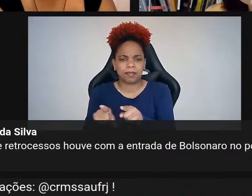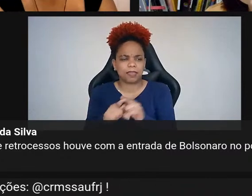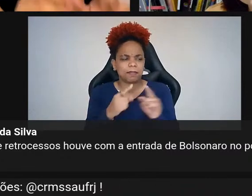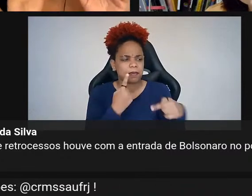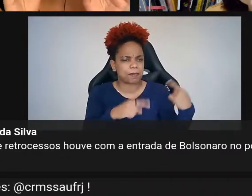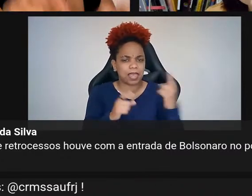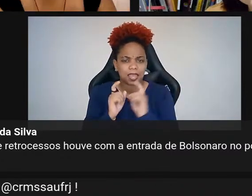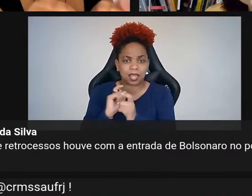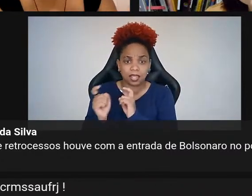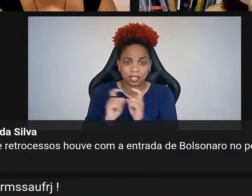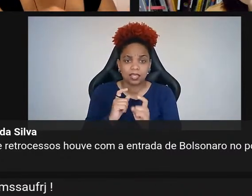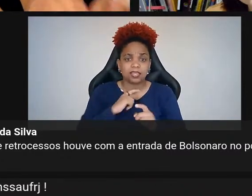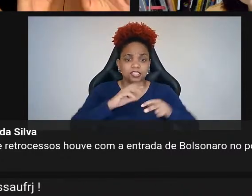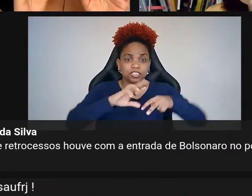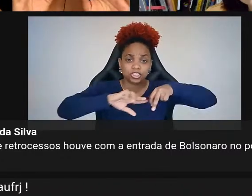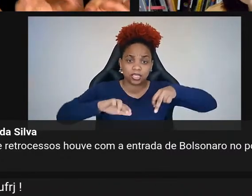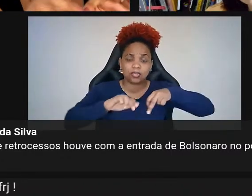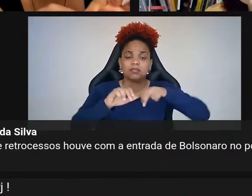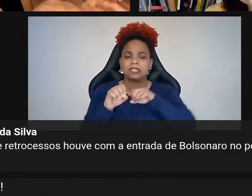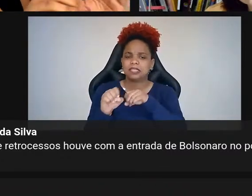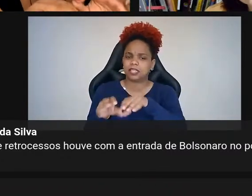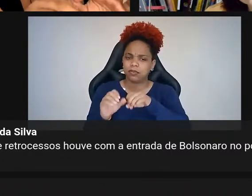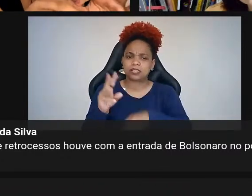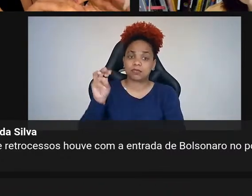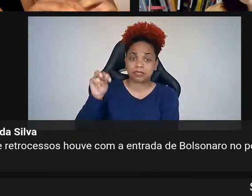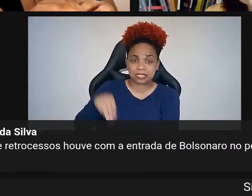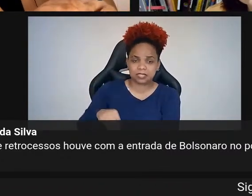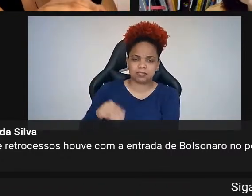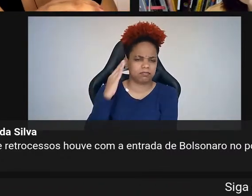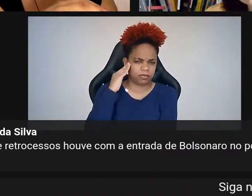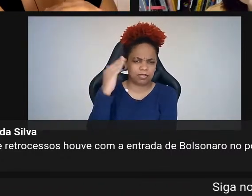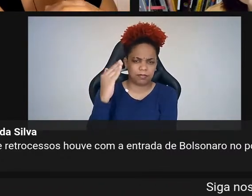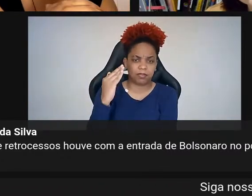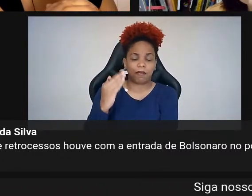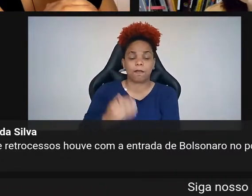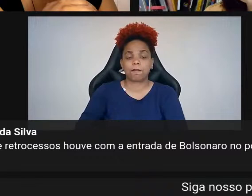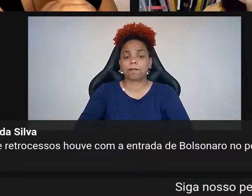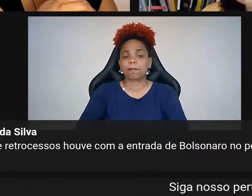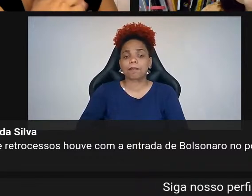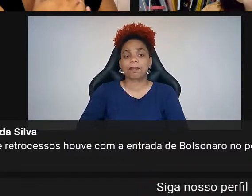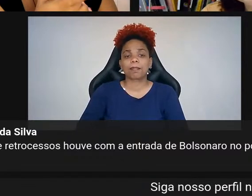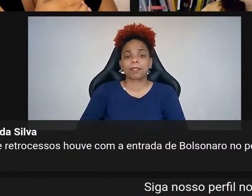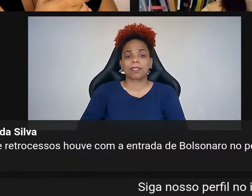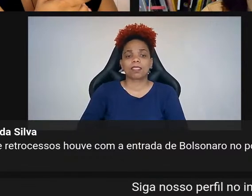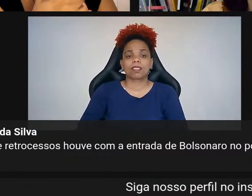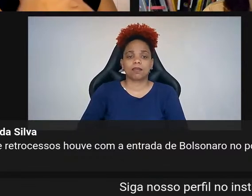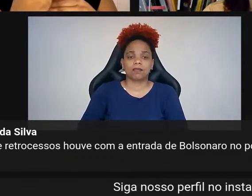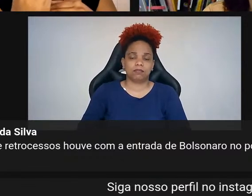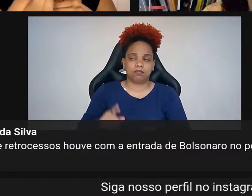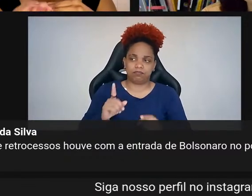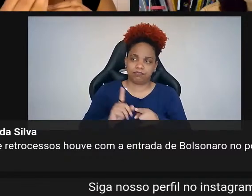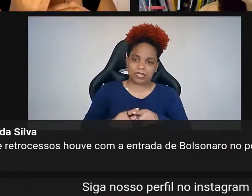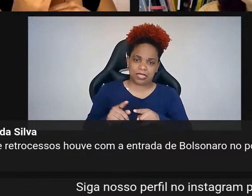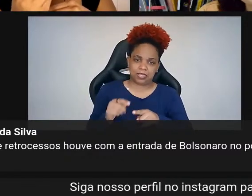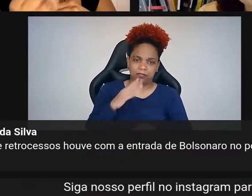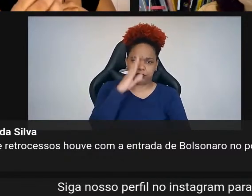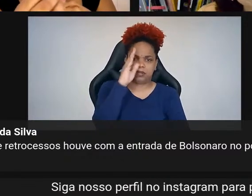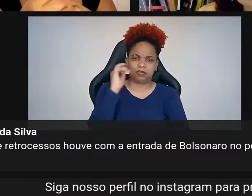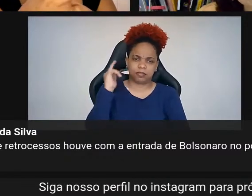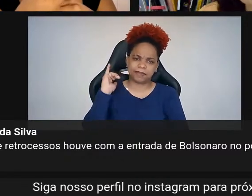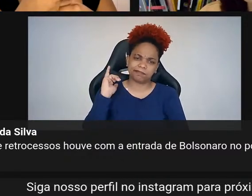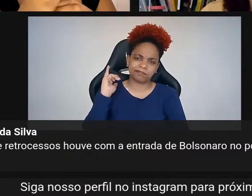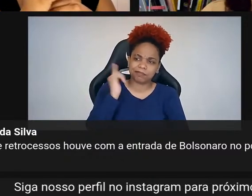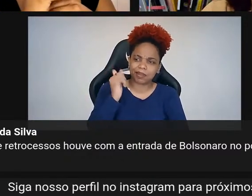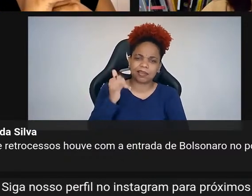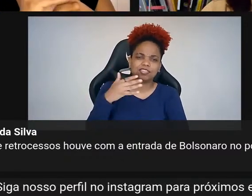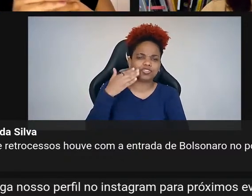debater gênero na educação, sim, é fundamental. Além disso, Bolsonaro, na sua narrativa também, expressa uma